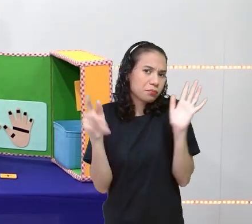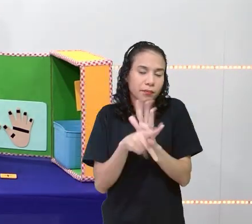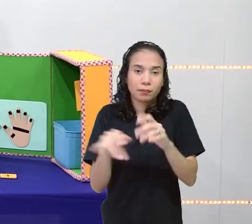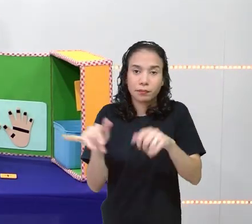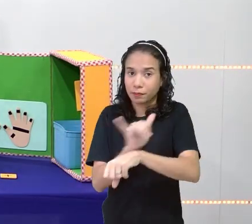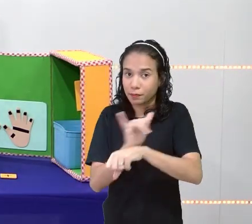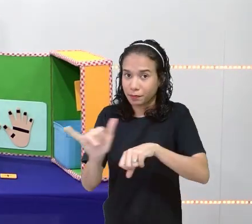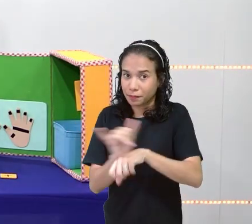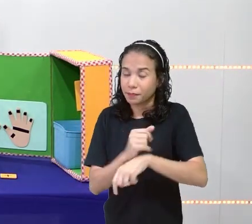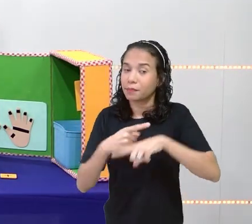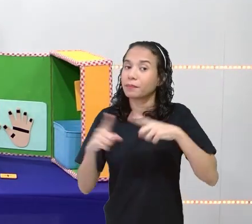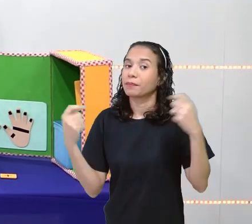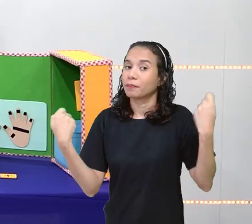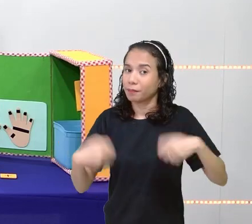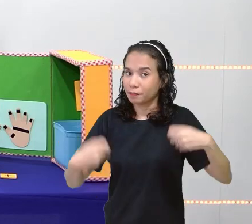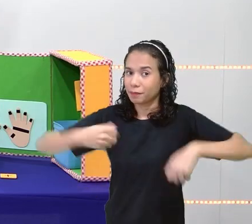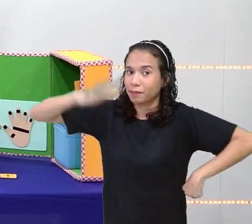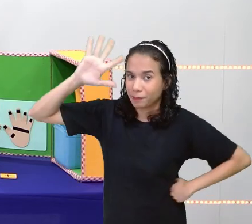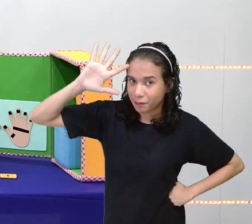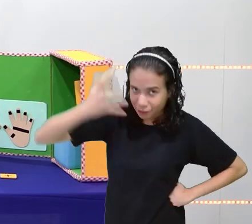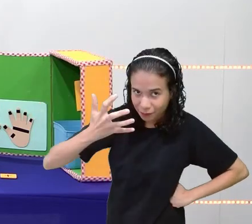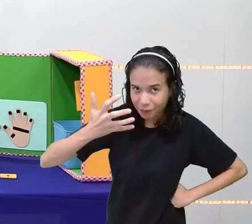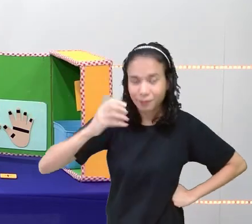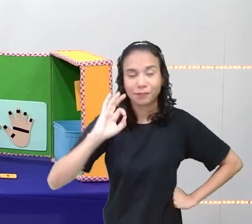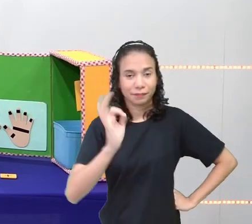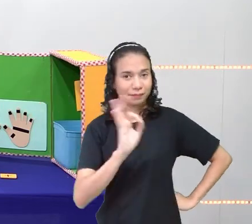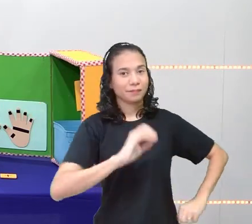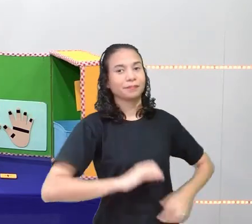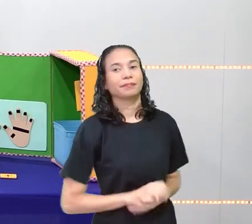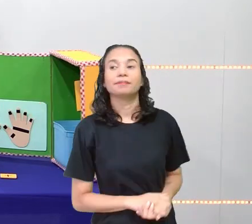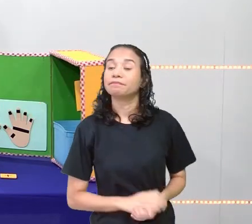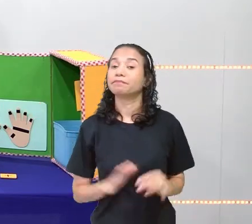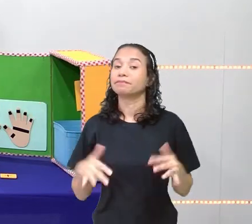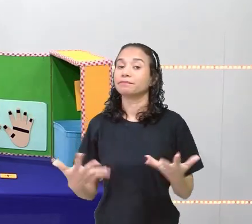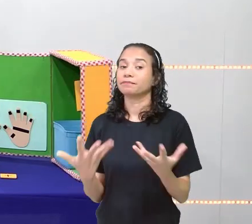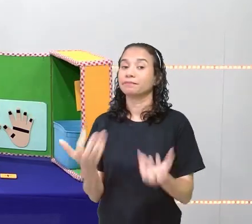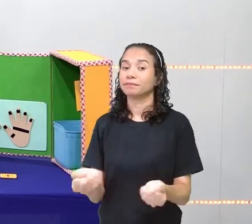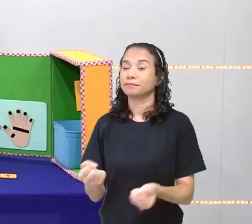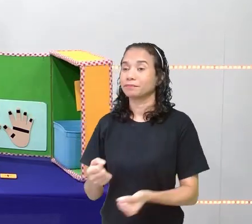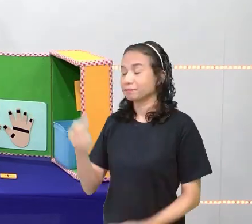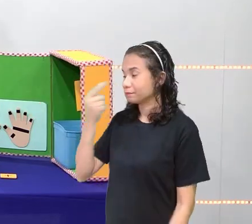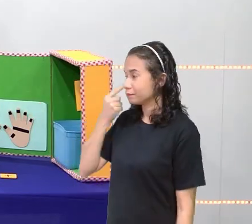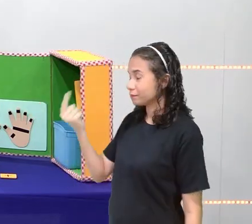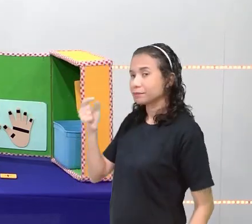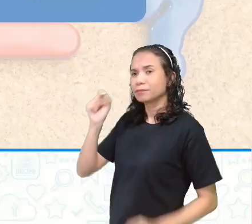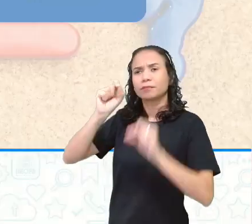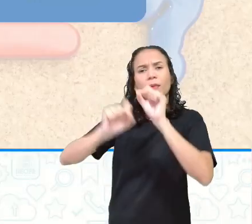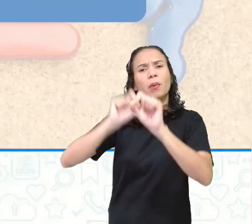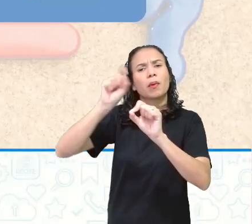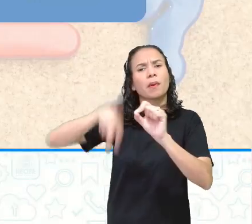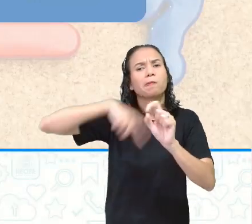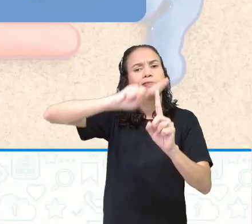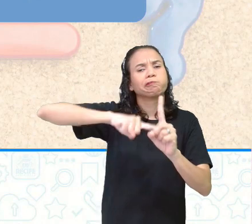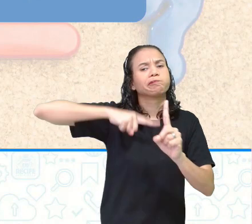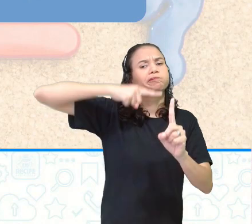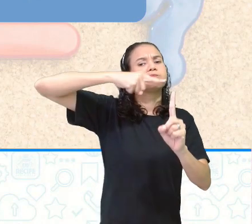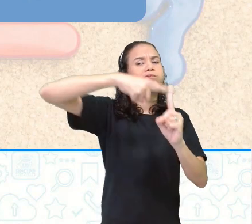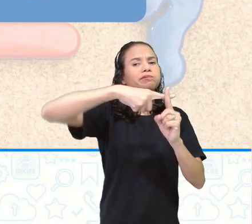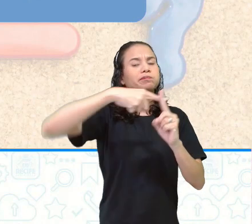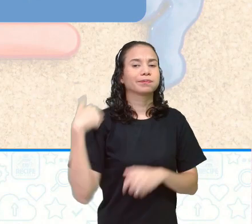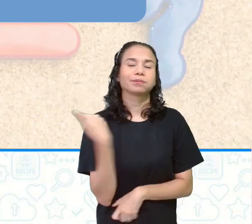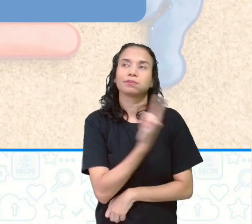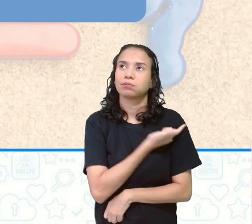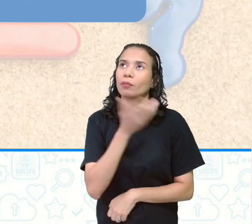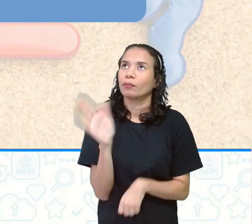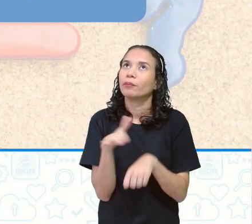utilizar, contanto que você chegue até a resposta. Tá certo? Então vamos lá. O que é adição? A gente já falou